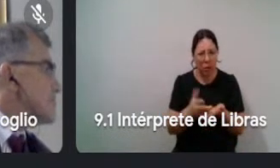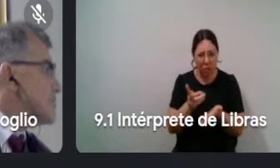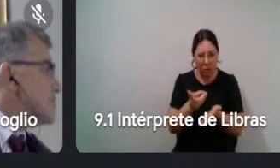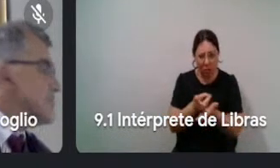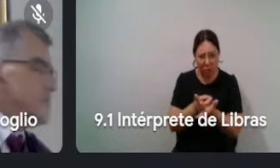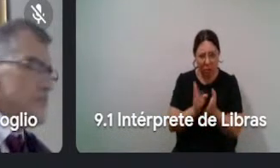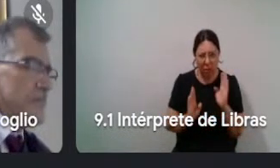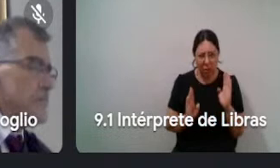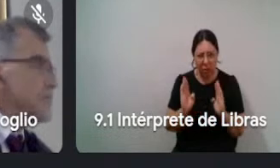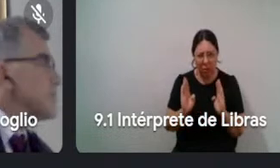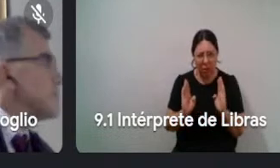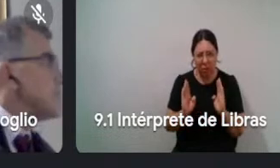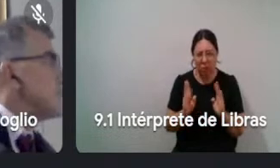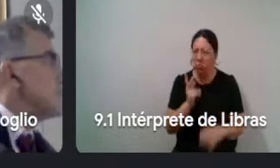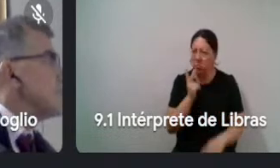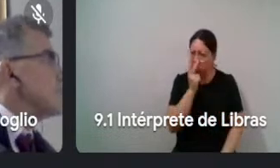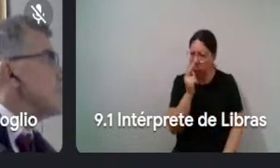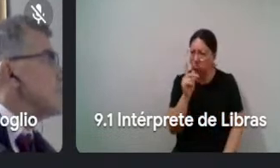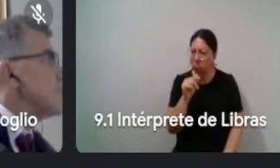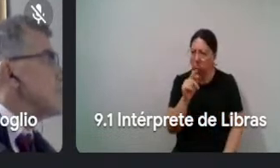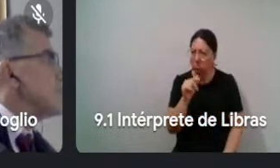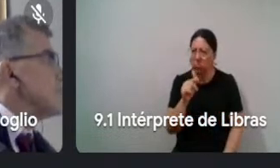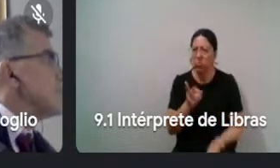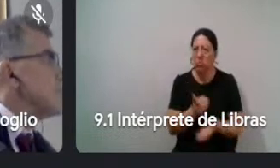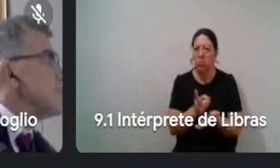da propaganda? Deve ser o mesmo período.